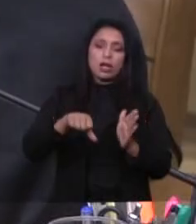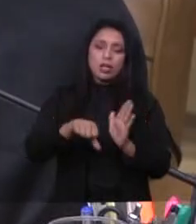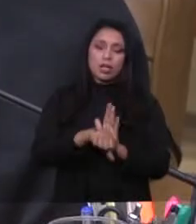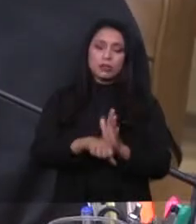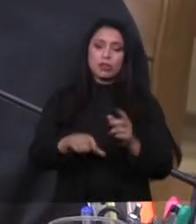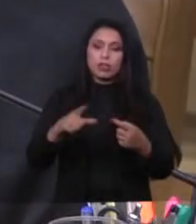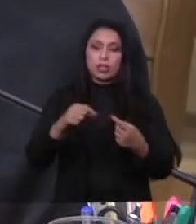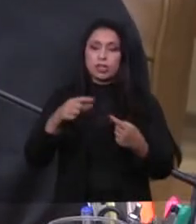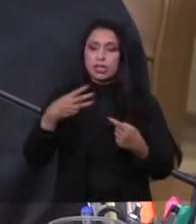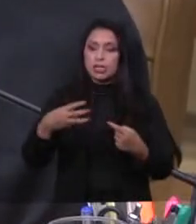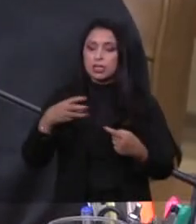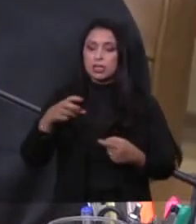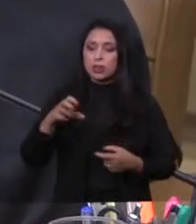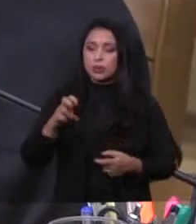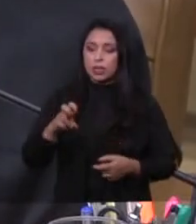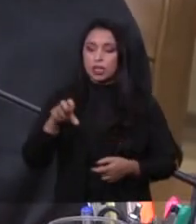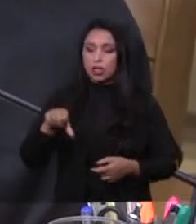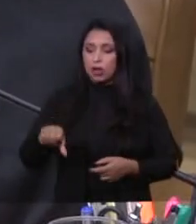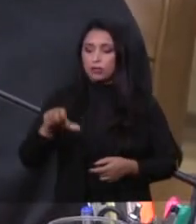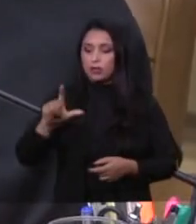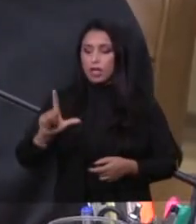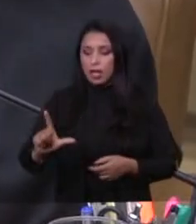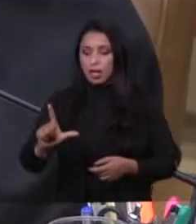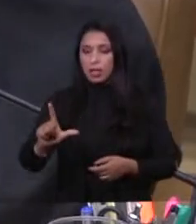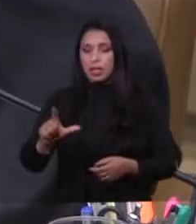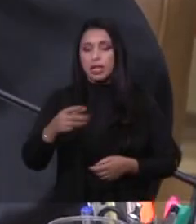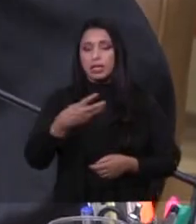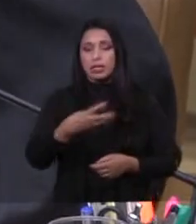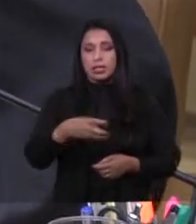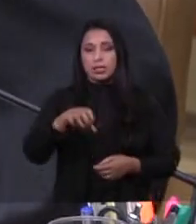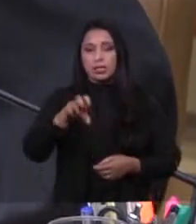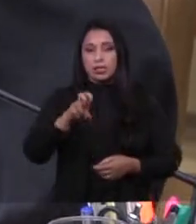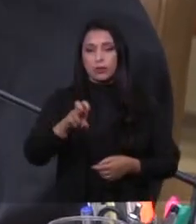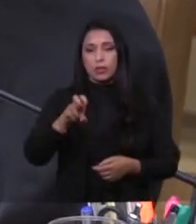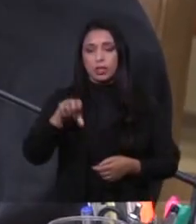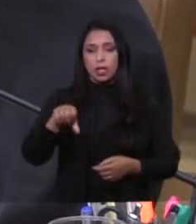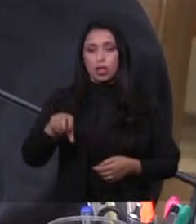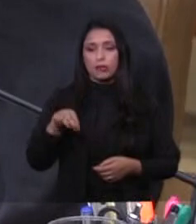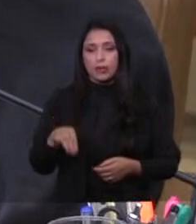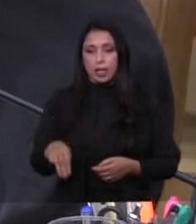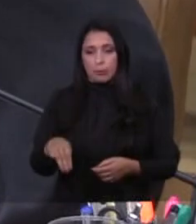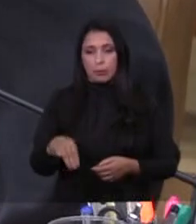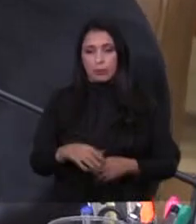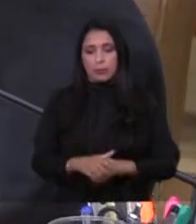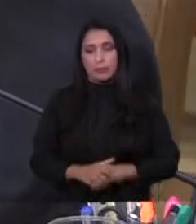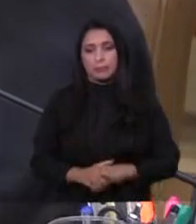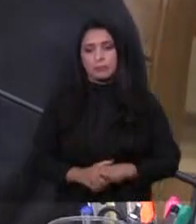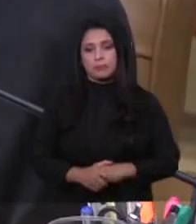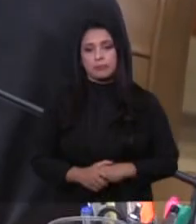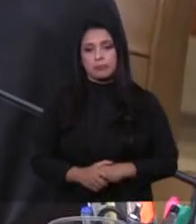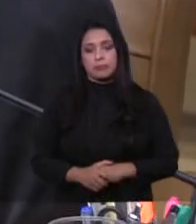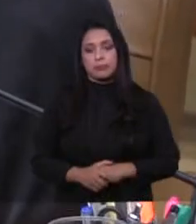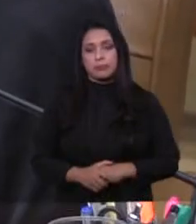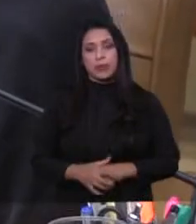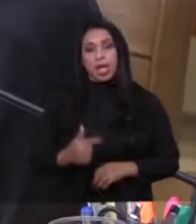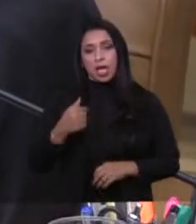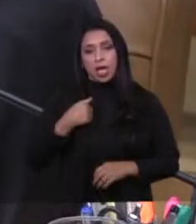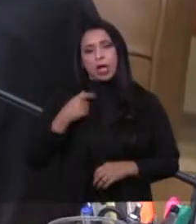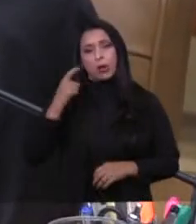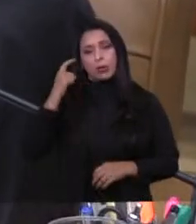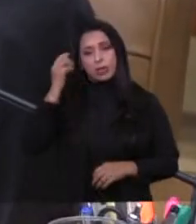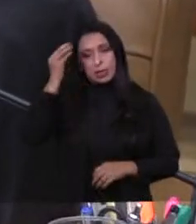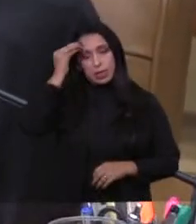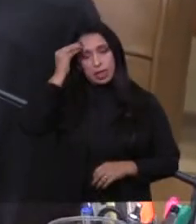359-L, quanto pelo crime do artigo 359-M. Penso, em linhas gerais, que